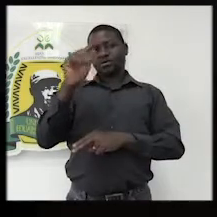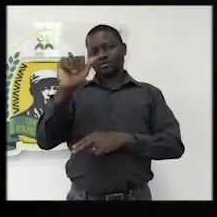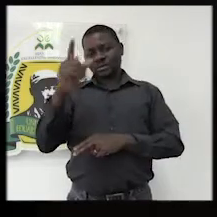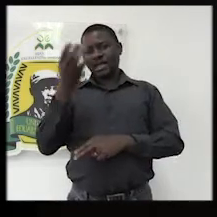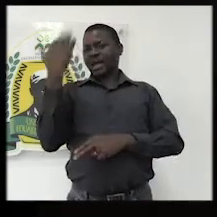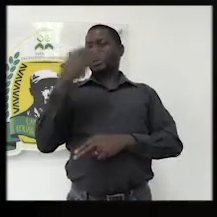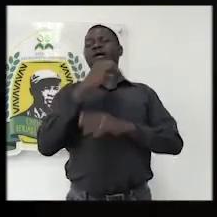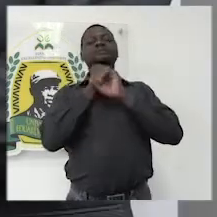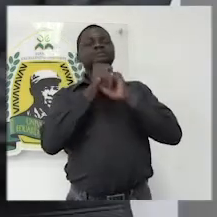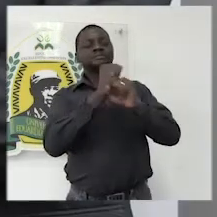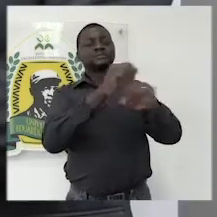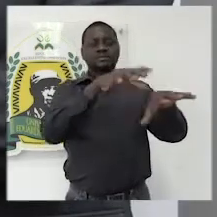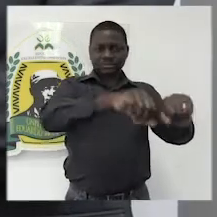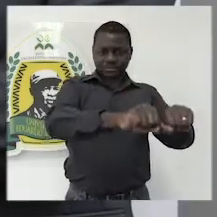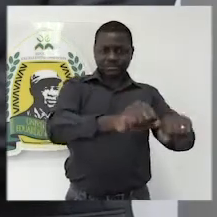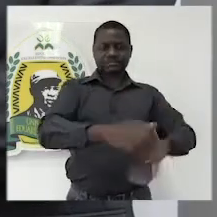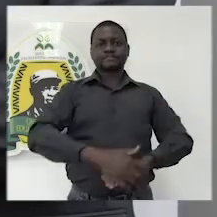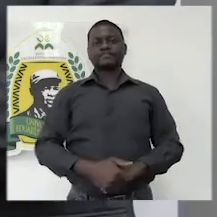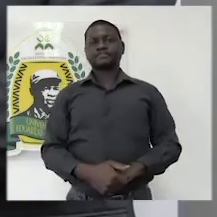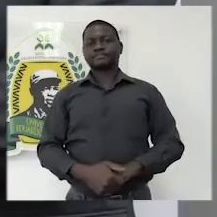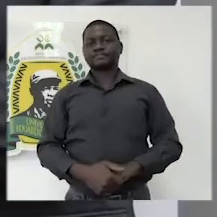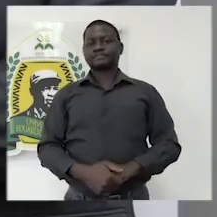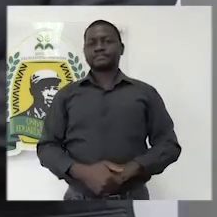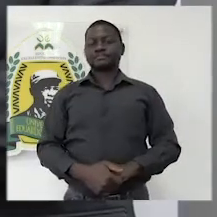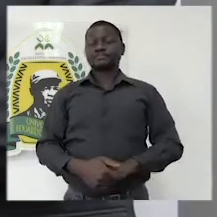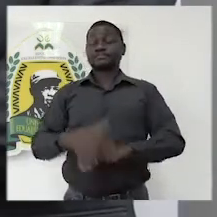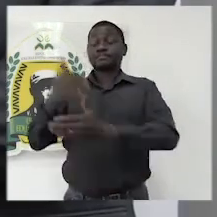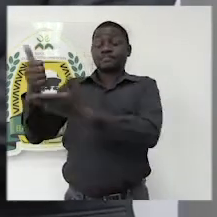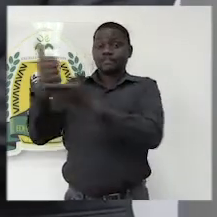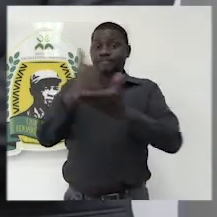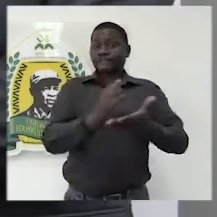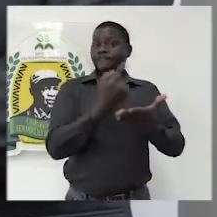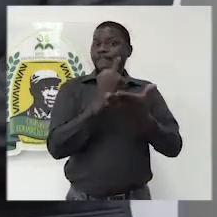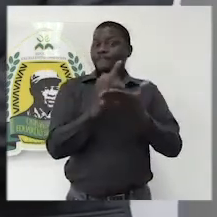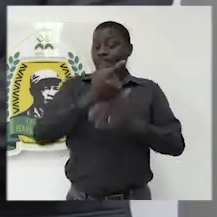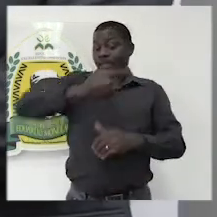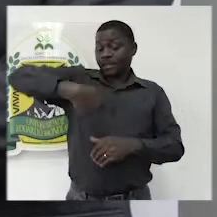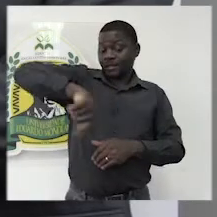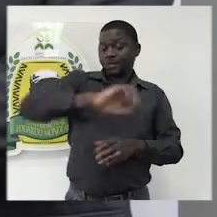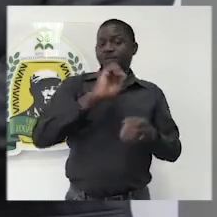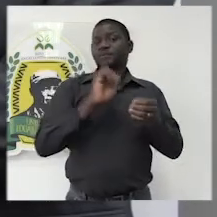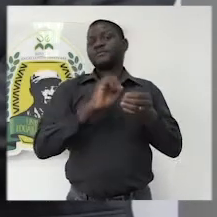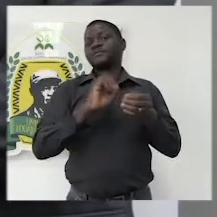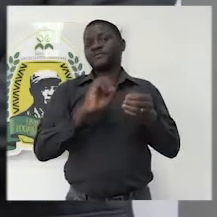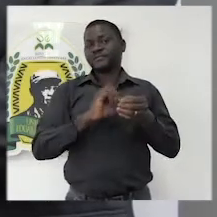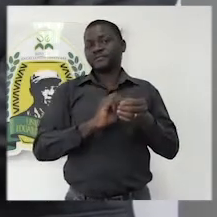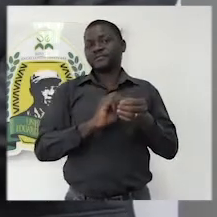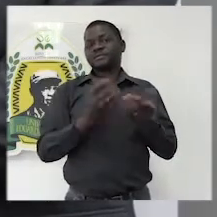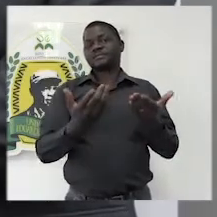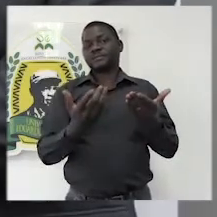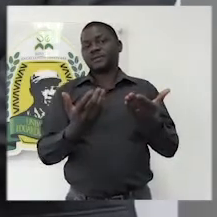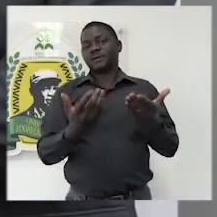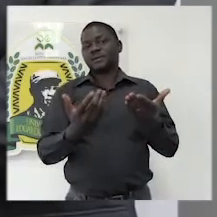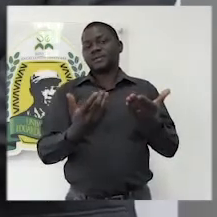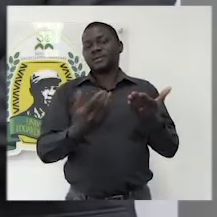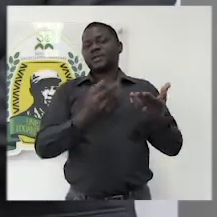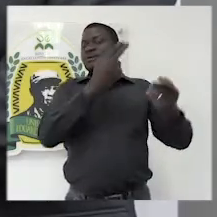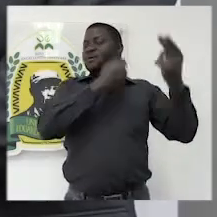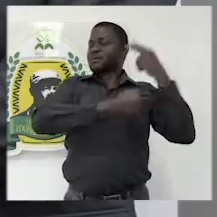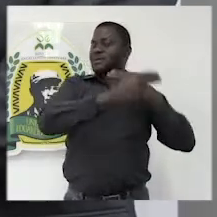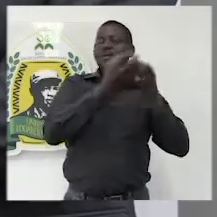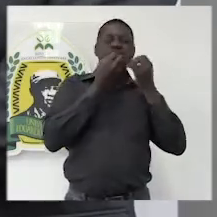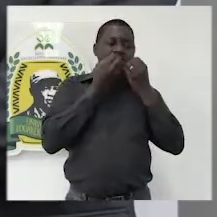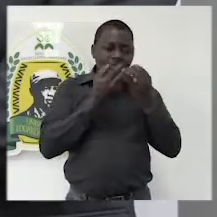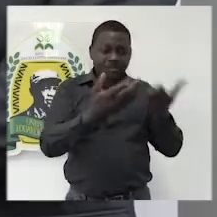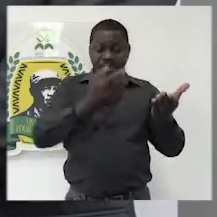à ocupação. Por isso é muito importante aquilo que fazemos, as visitas guiadas, a informação